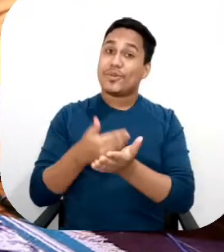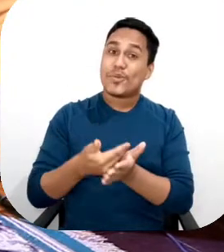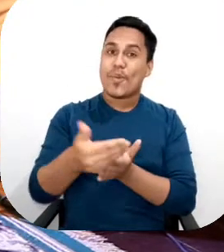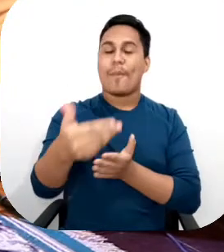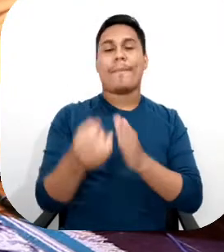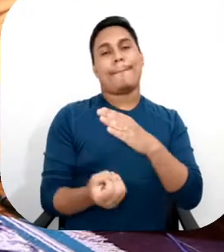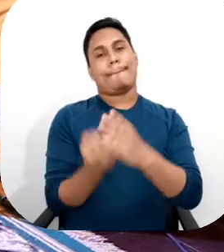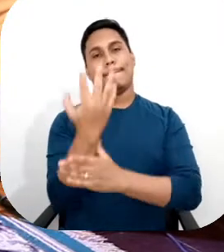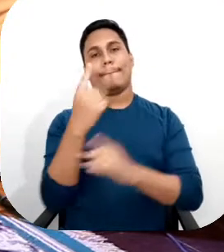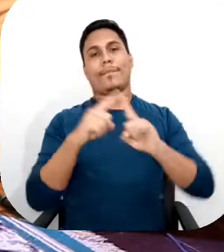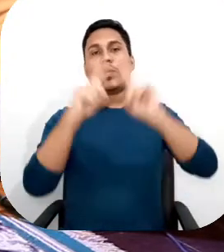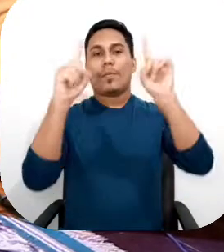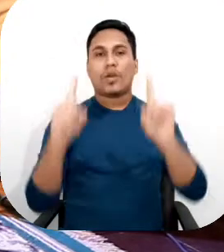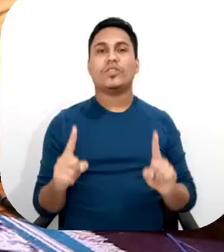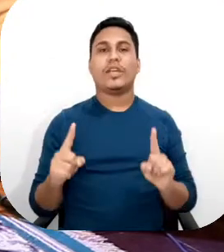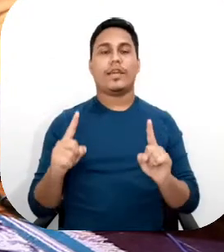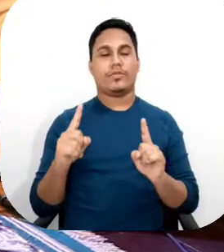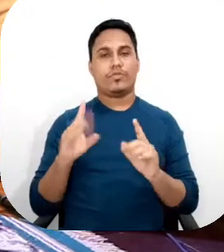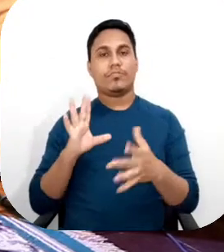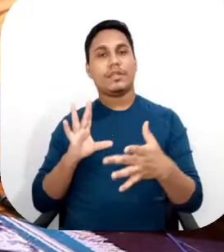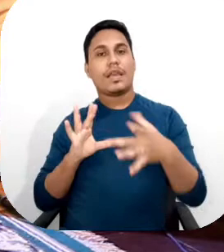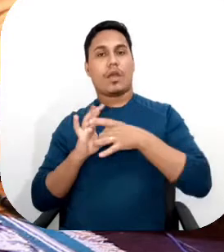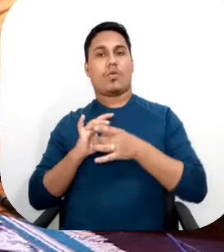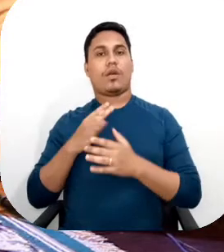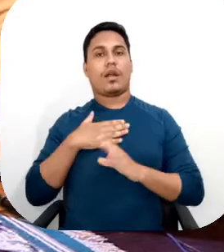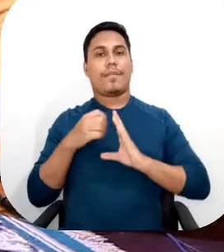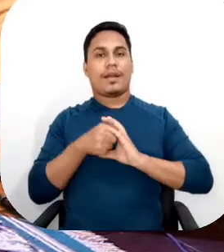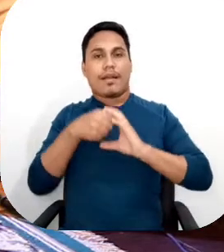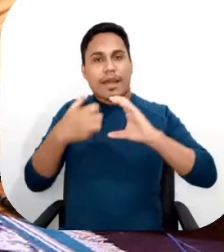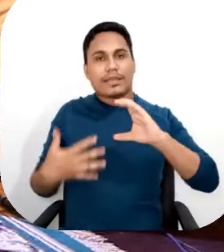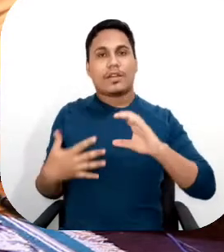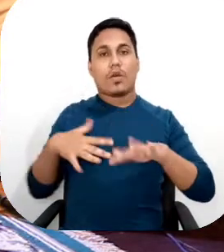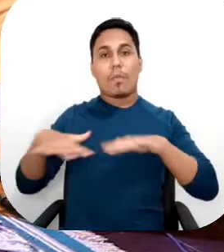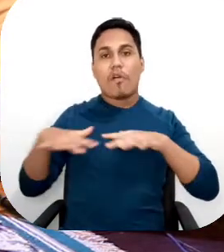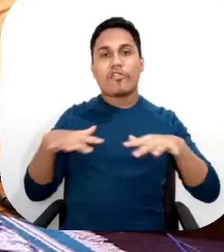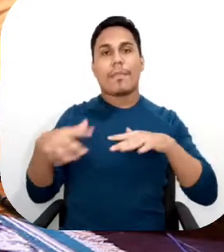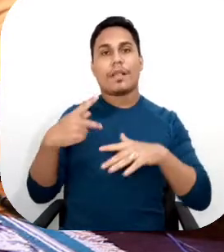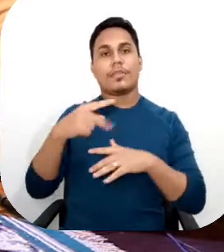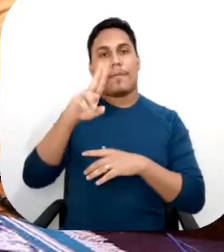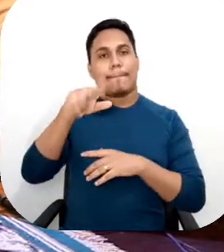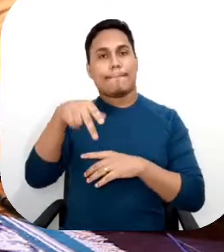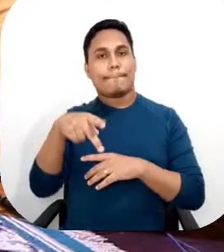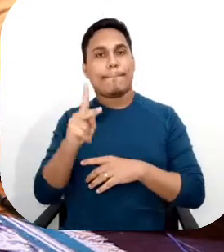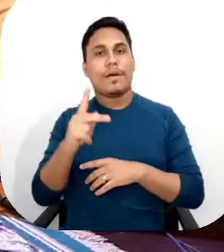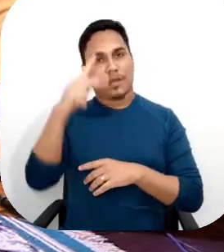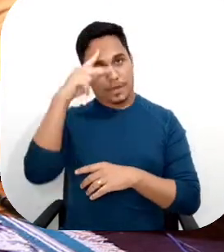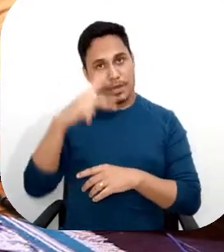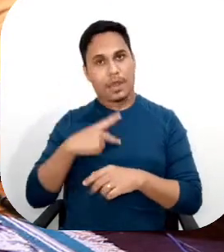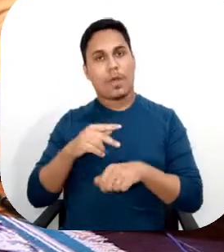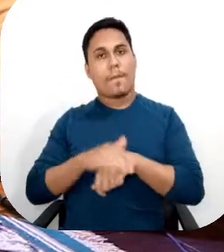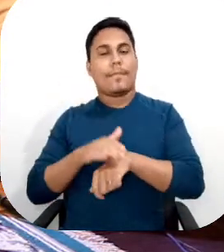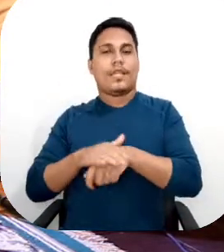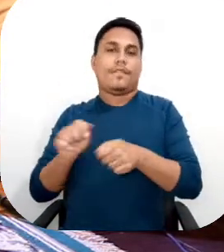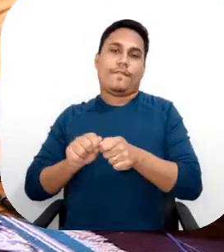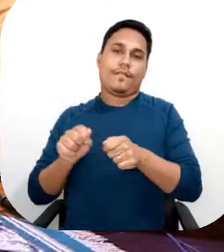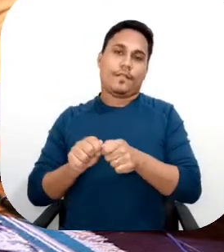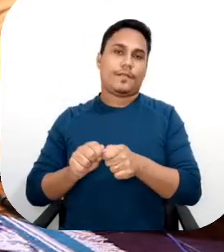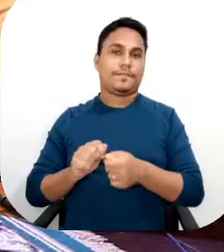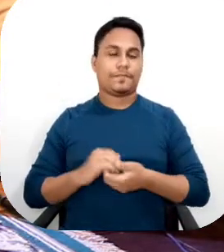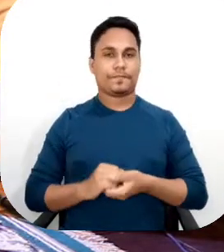esses recortes das minhas influências, né? Dessa coisa do movimento punk, de fazer você mesmo com as suas próprias mãos.